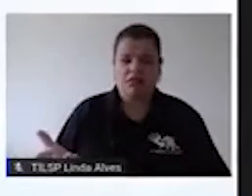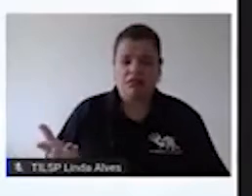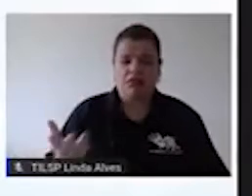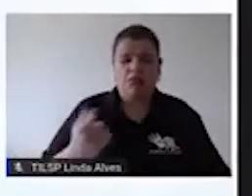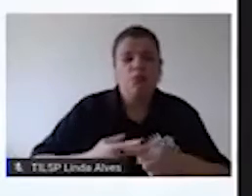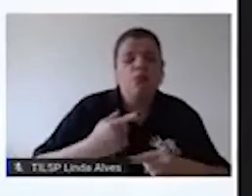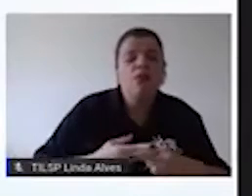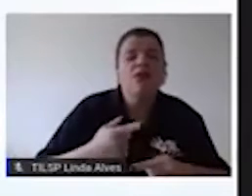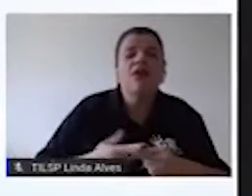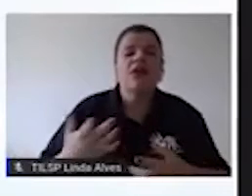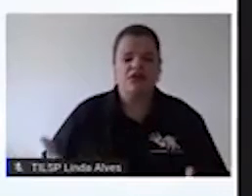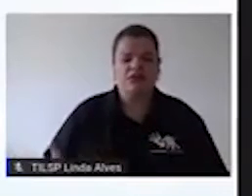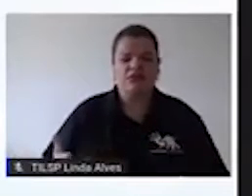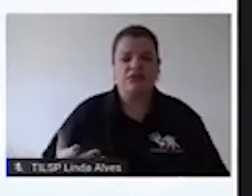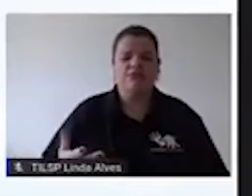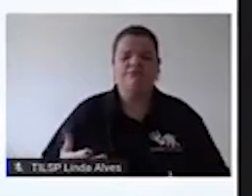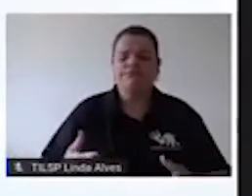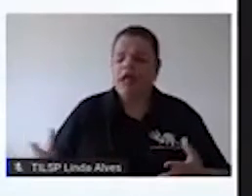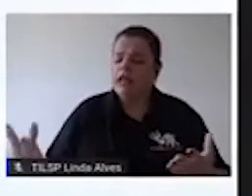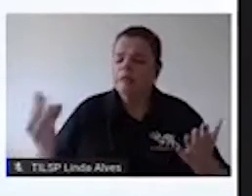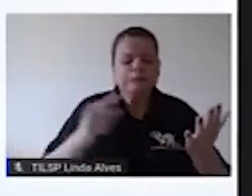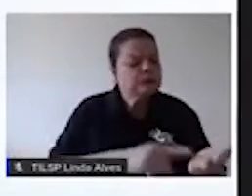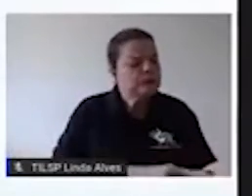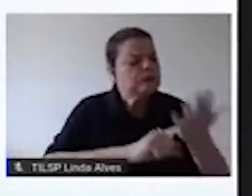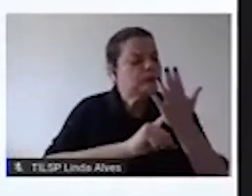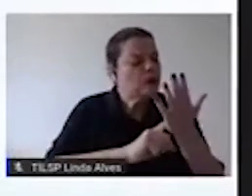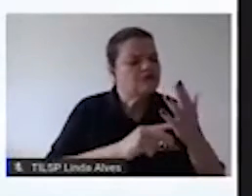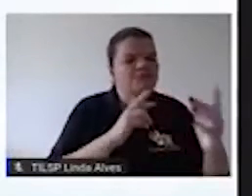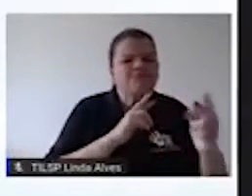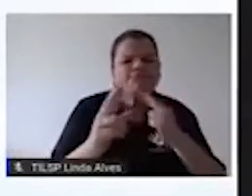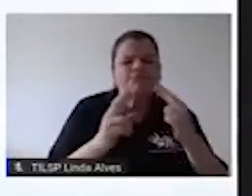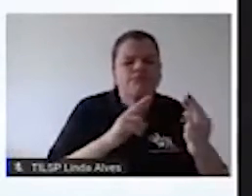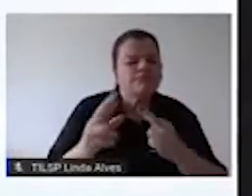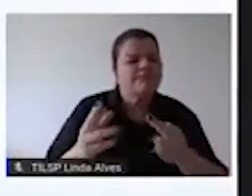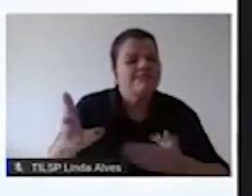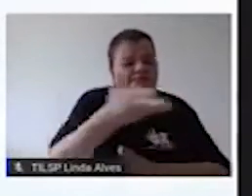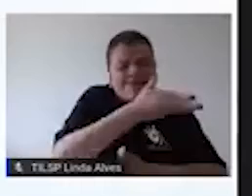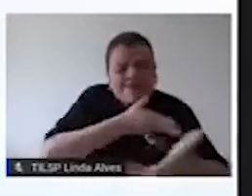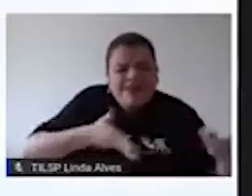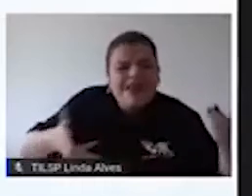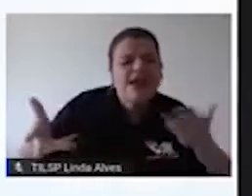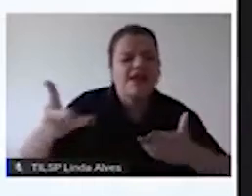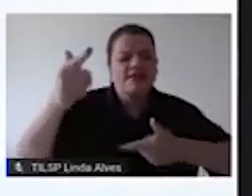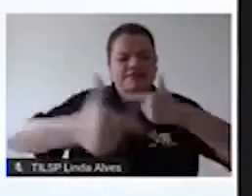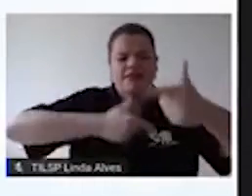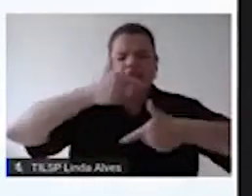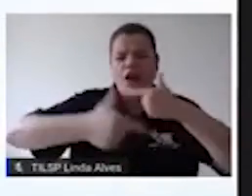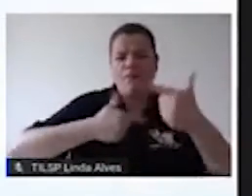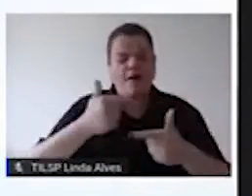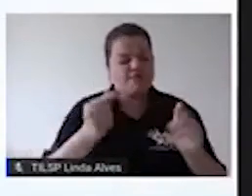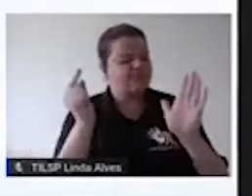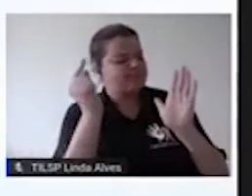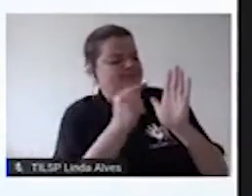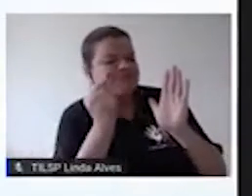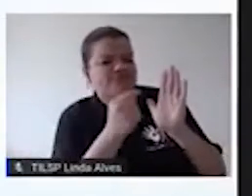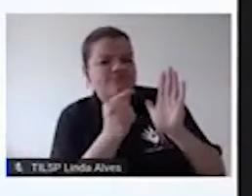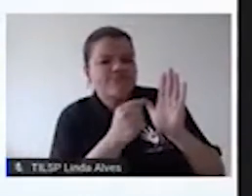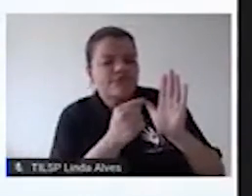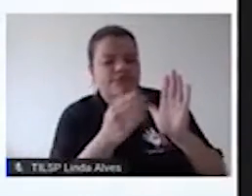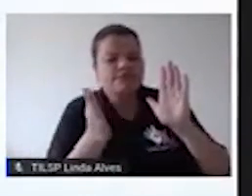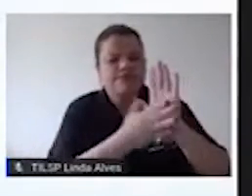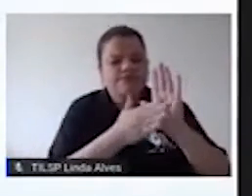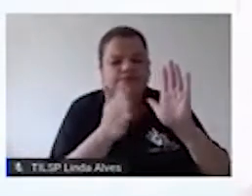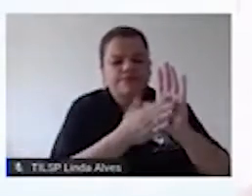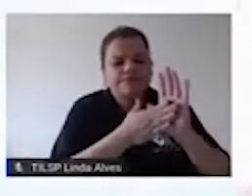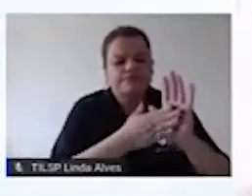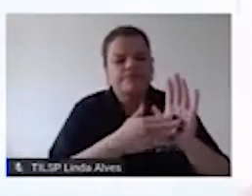e ela traz um instrumento fundamental nas relações de trabalho, Gilce. É com esse material, com